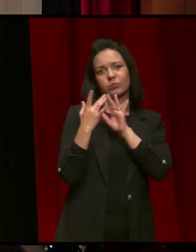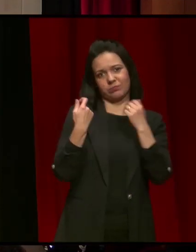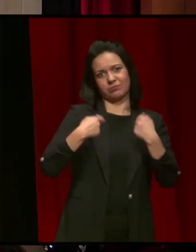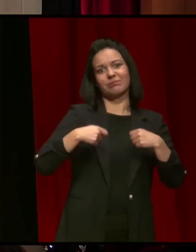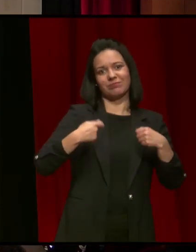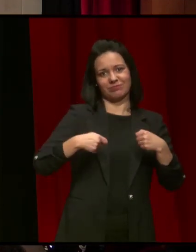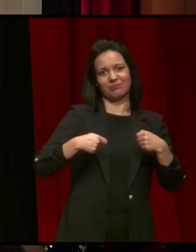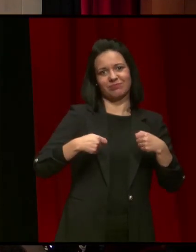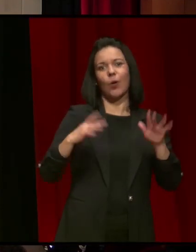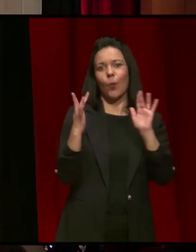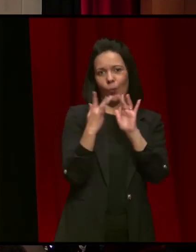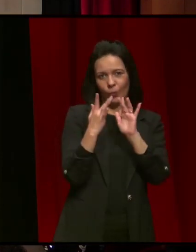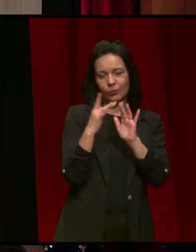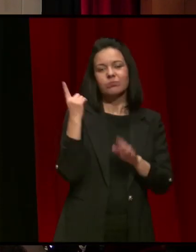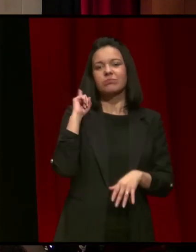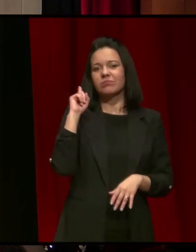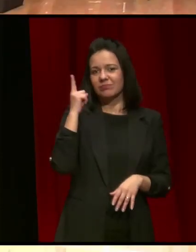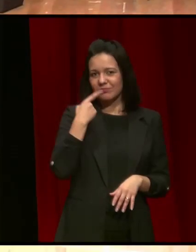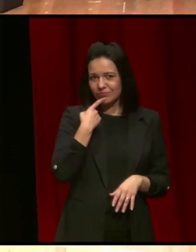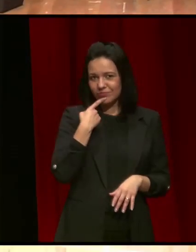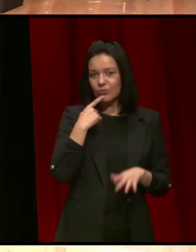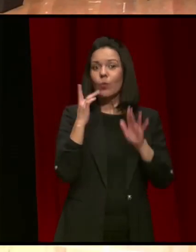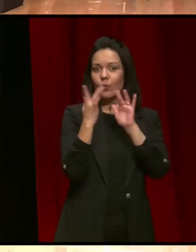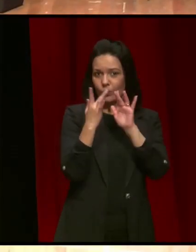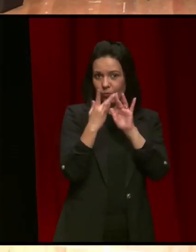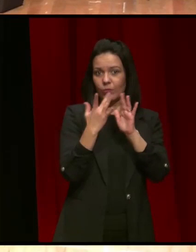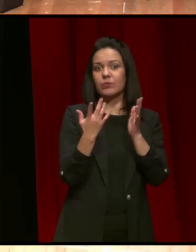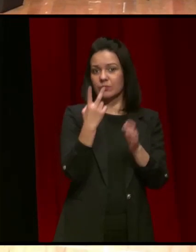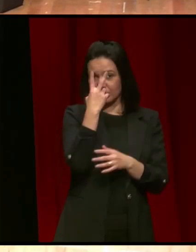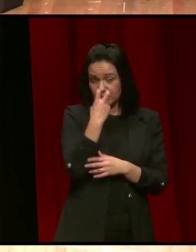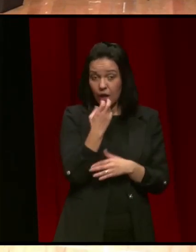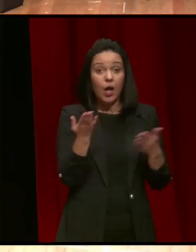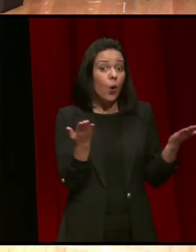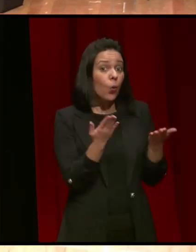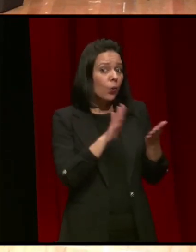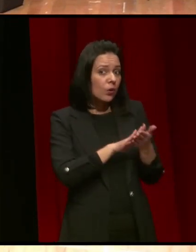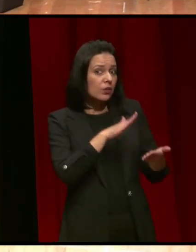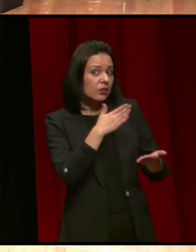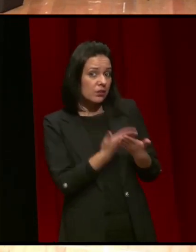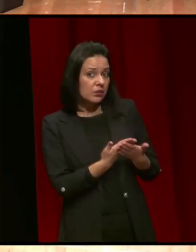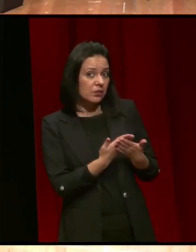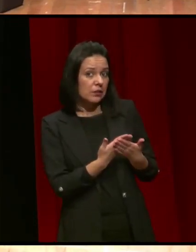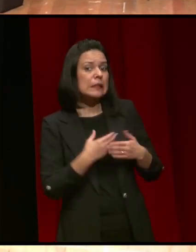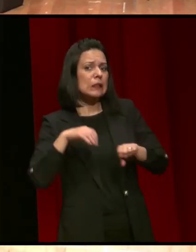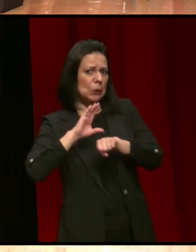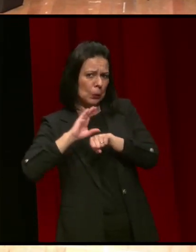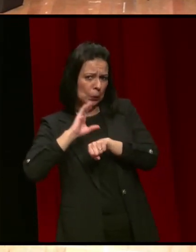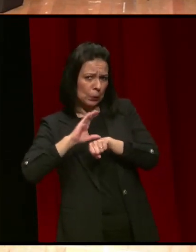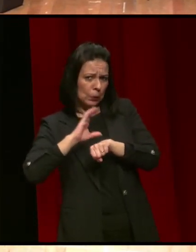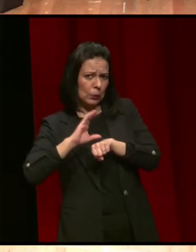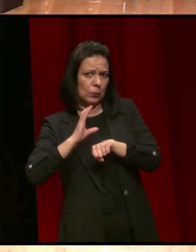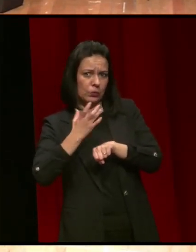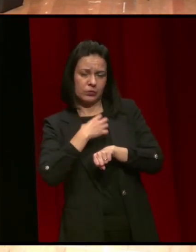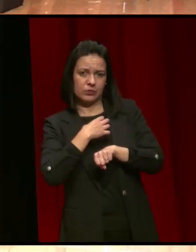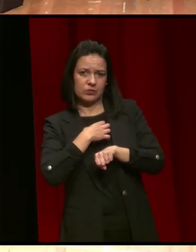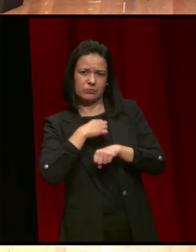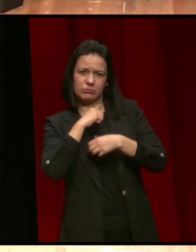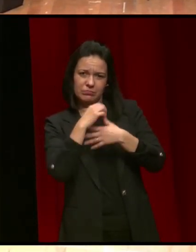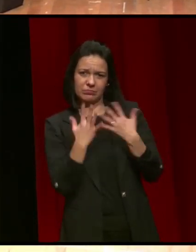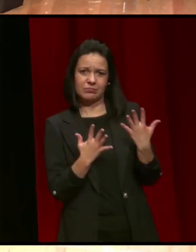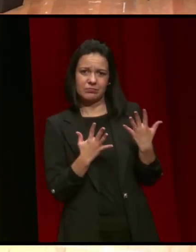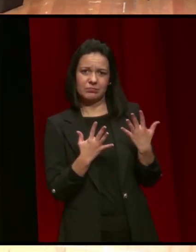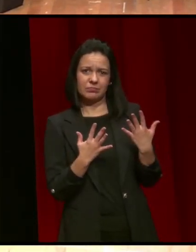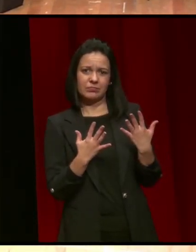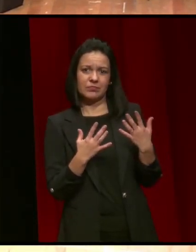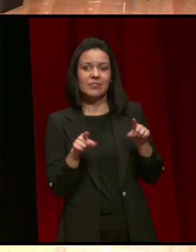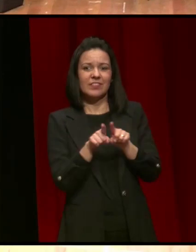Quer dizer, eu quando fui aprender língua de sinais, hoje, a intérprete que está aqui, ela fez curso e tal. Sabe como é que eu aprendi a falar língua de sinais? Indo